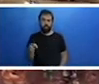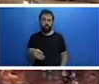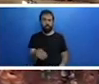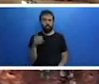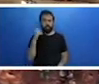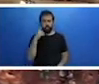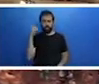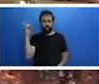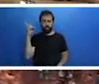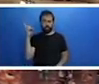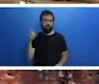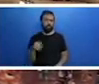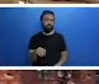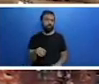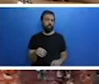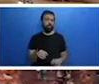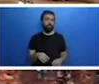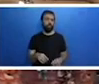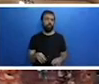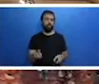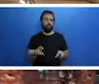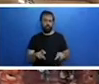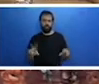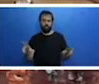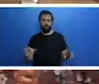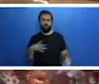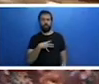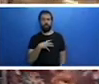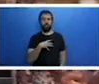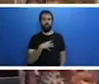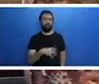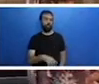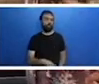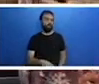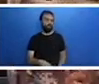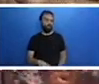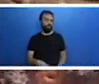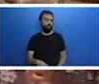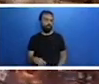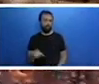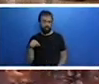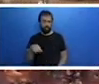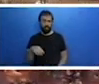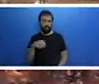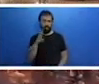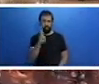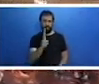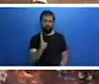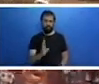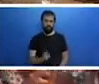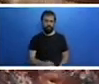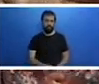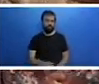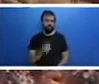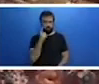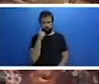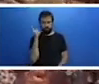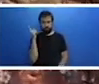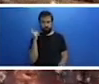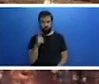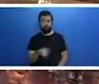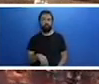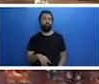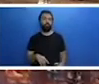brasileira, internacional, a italiana, a espanhola e a inglesa. Nós aqui jogamos a brasileira. Vamos ver, como é que é